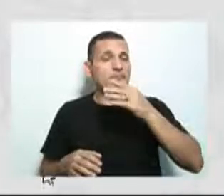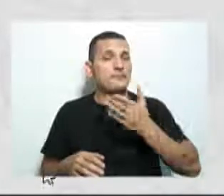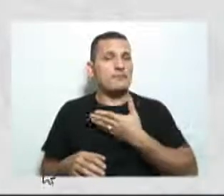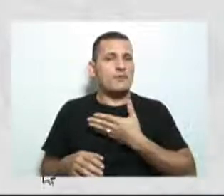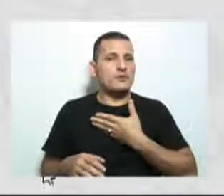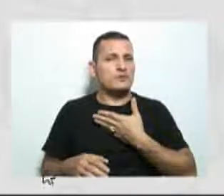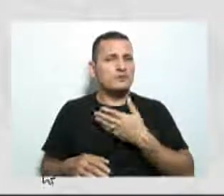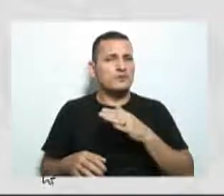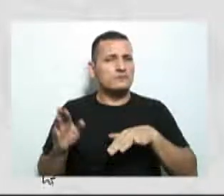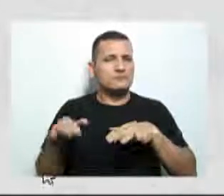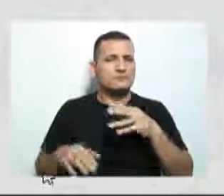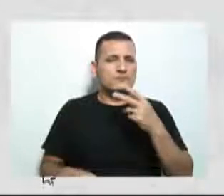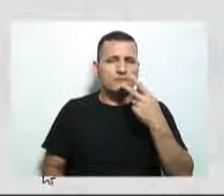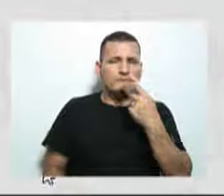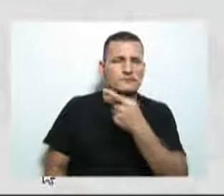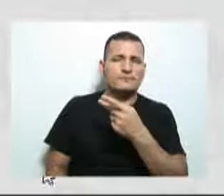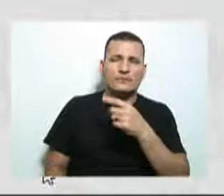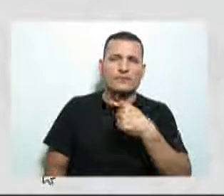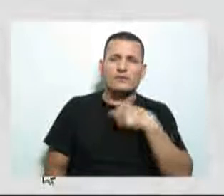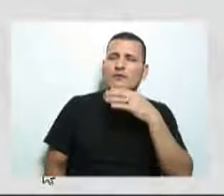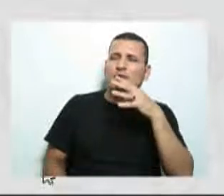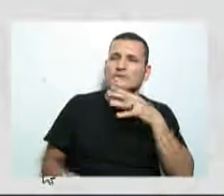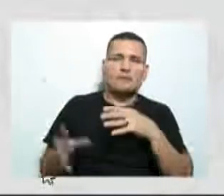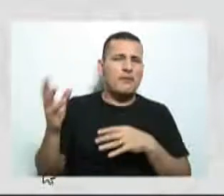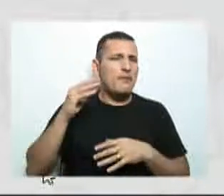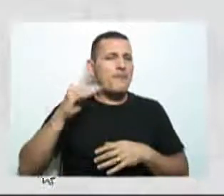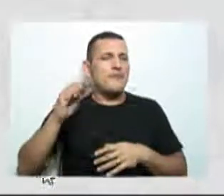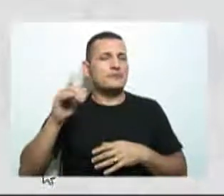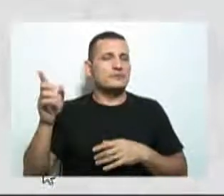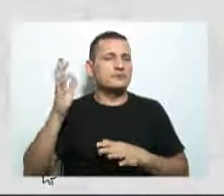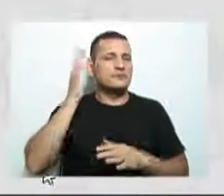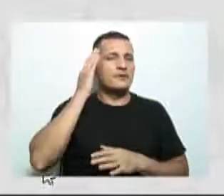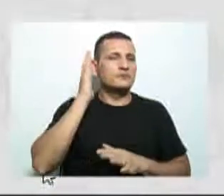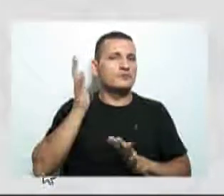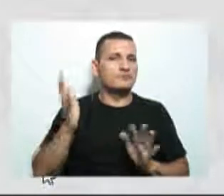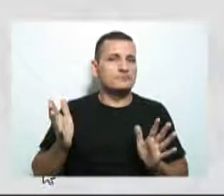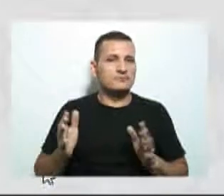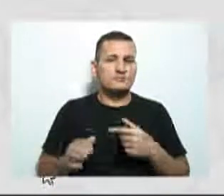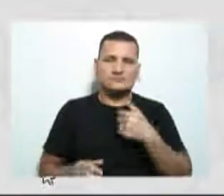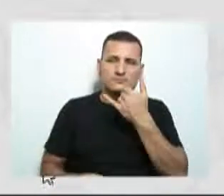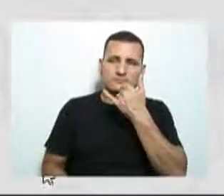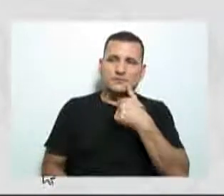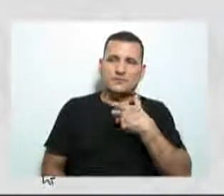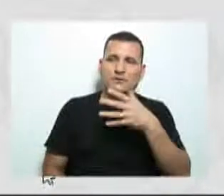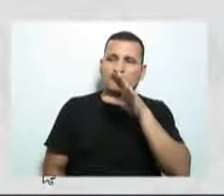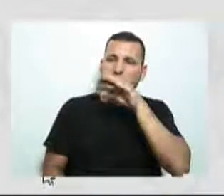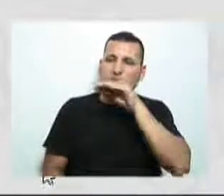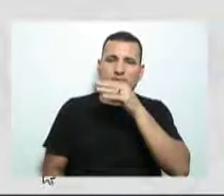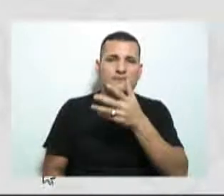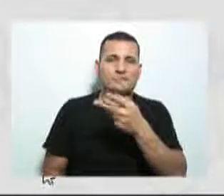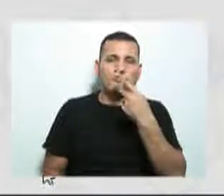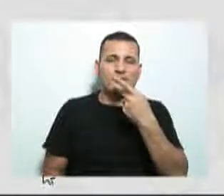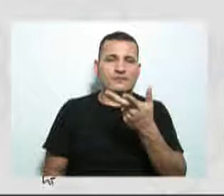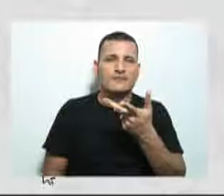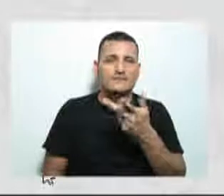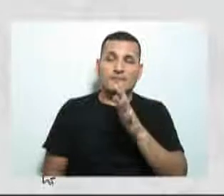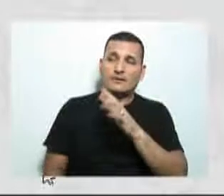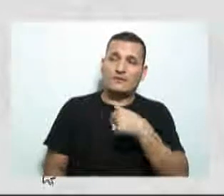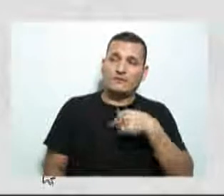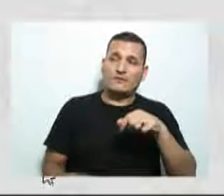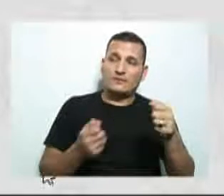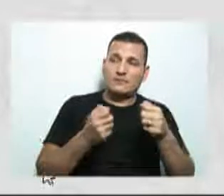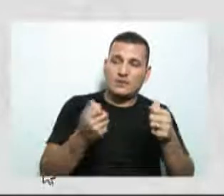chego pra ele e falo assim, meu amigo, eu tenho uma coisa pra te falar. Fala, eu já sei o que é, mais ou menos. É isso aí. Eu falei, não, eu quero falar ainda. É que eu estava indo para o